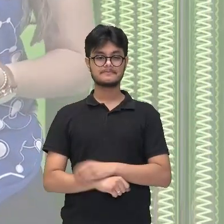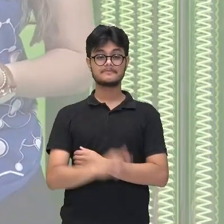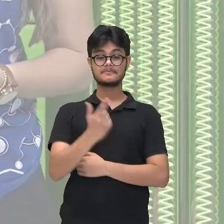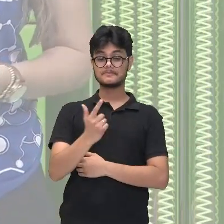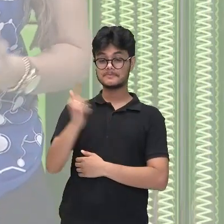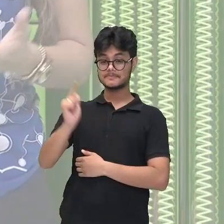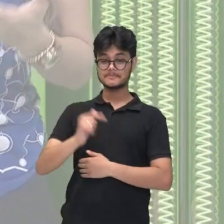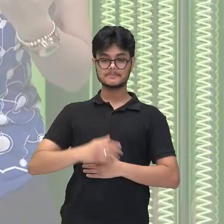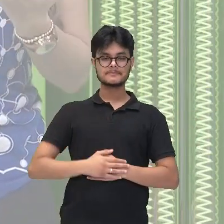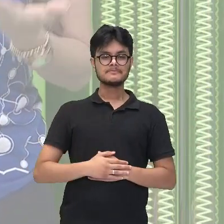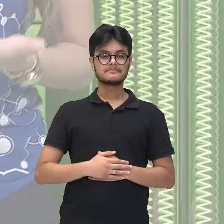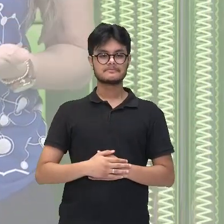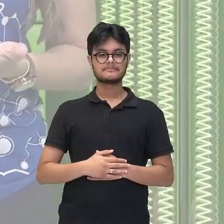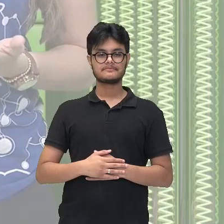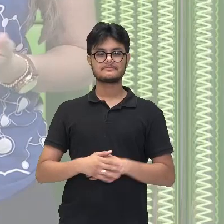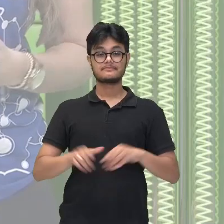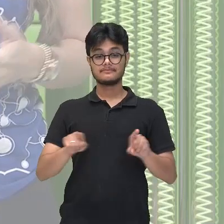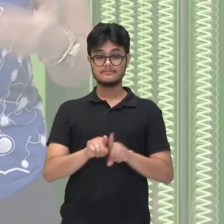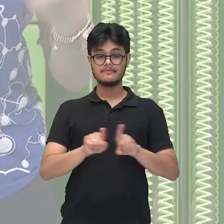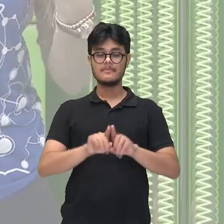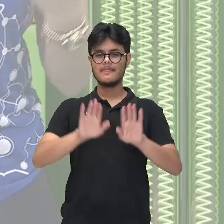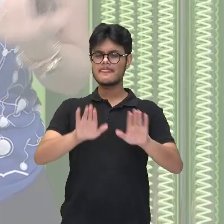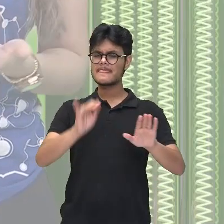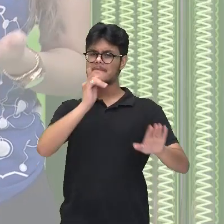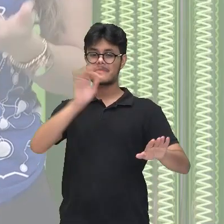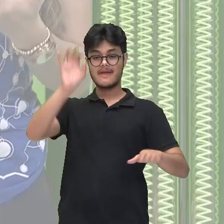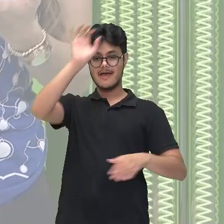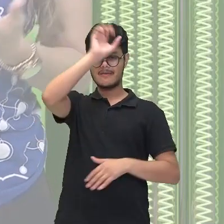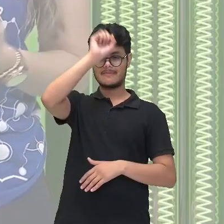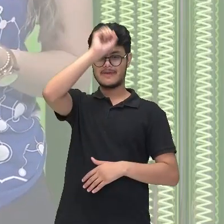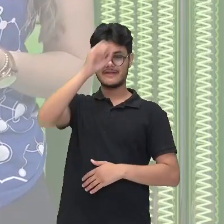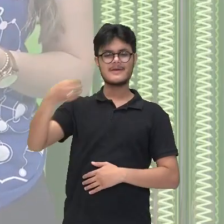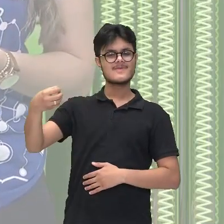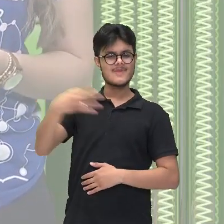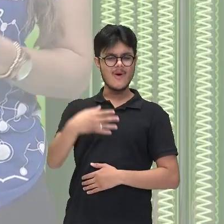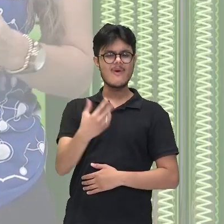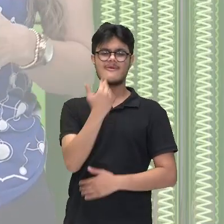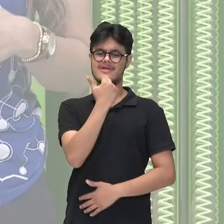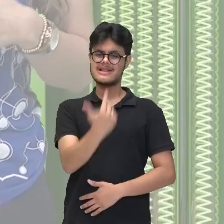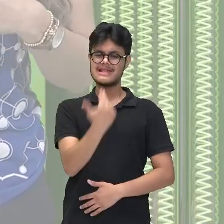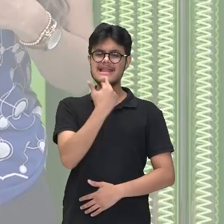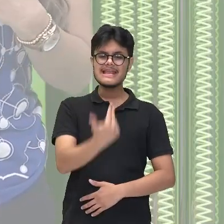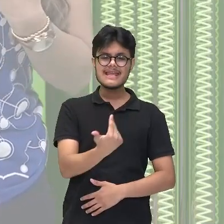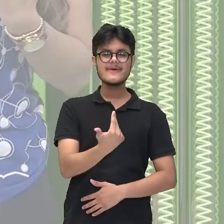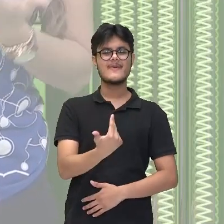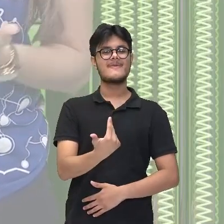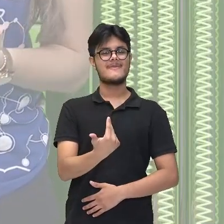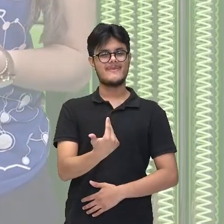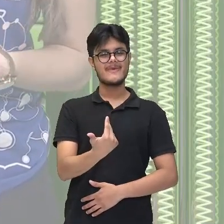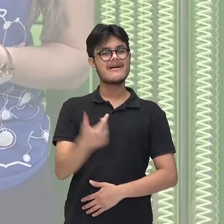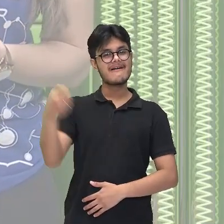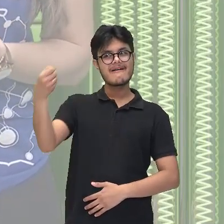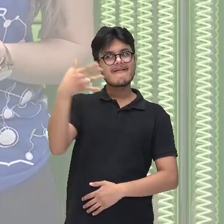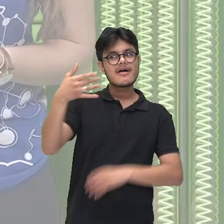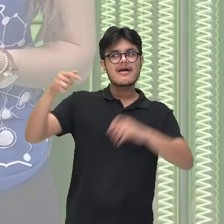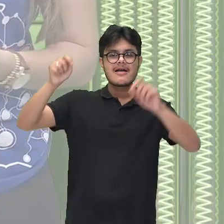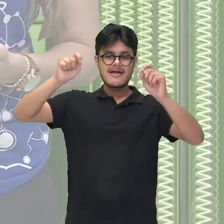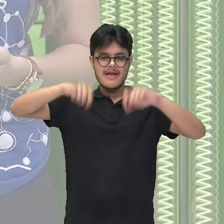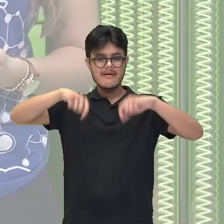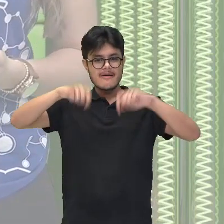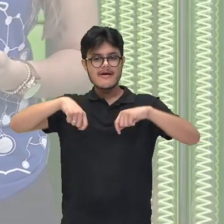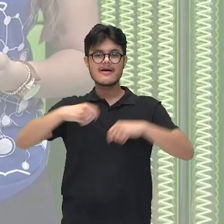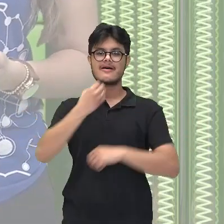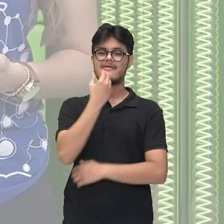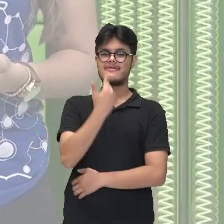hábito importante é aprender algo novo, né? Como a gente já falou, novos hobbies, uma nova habilidade